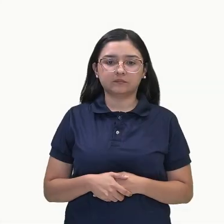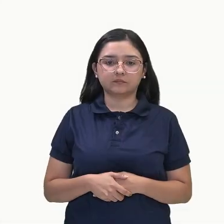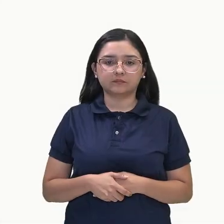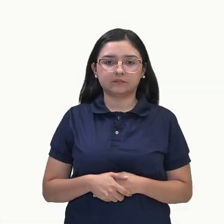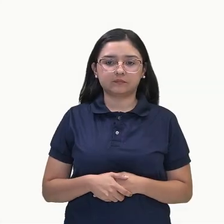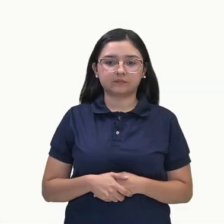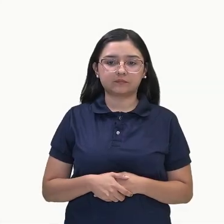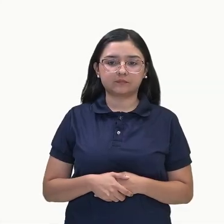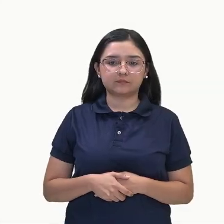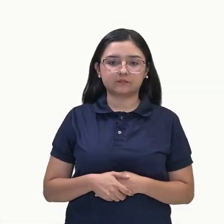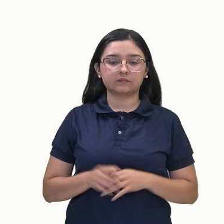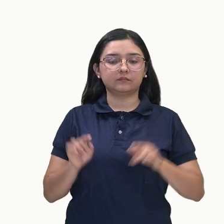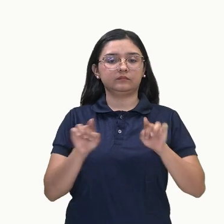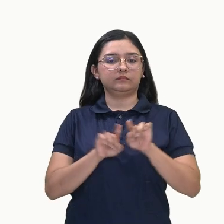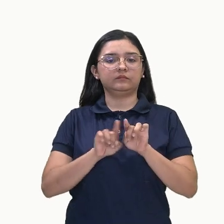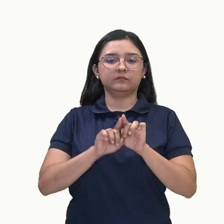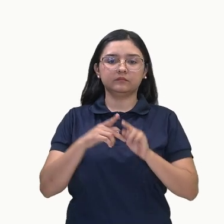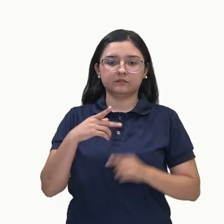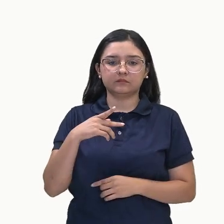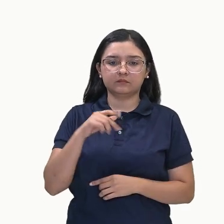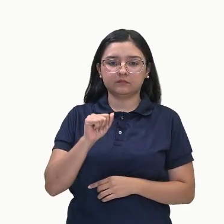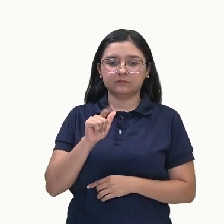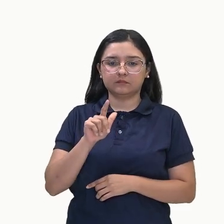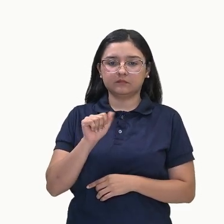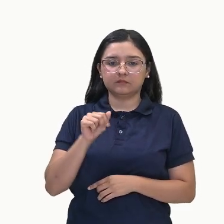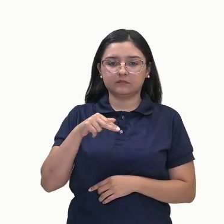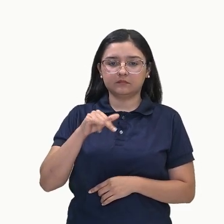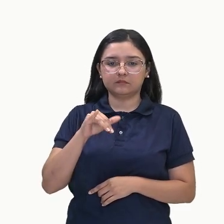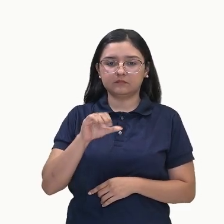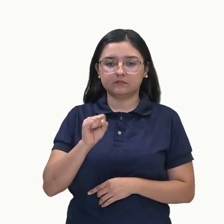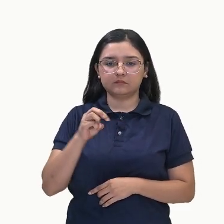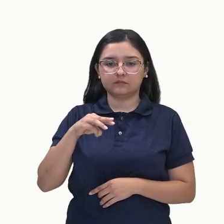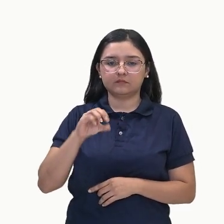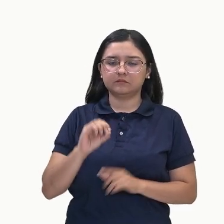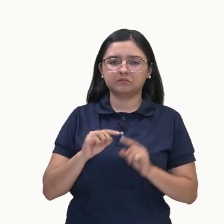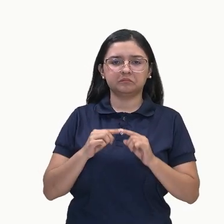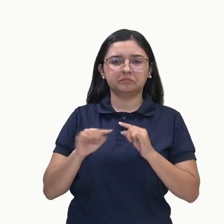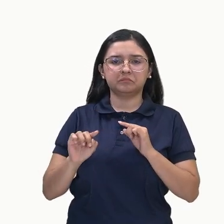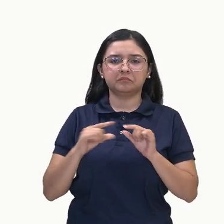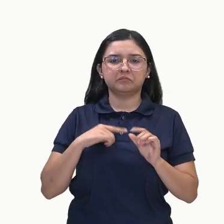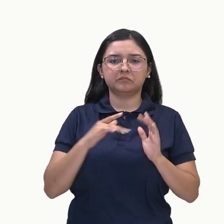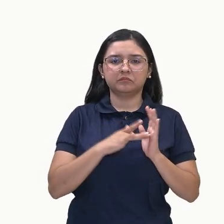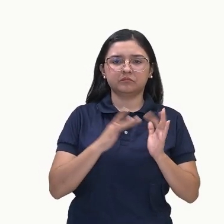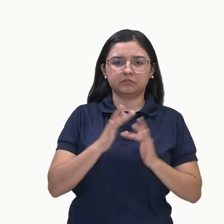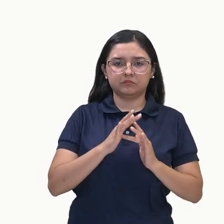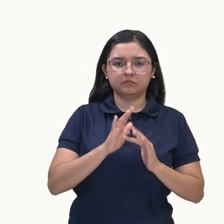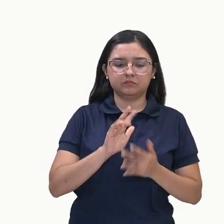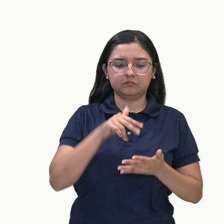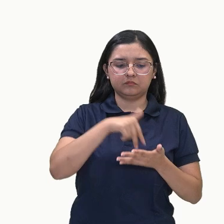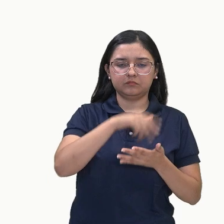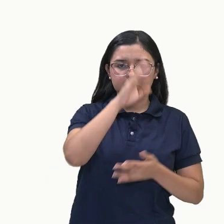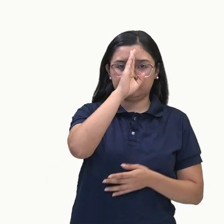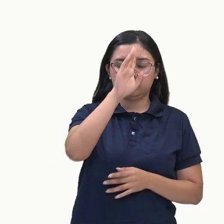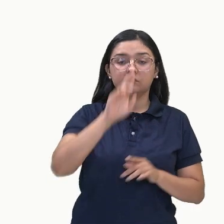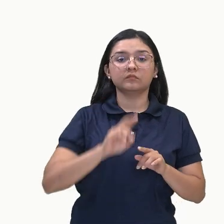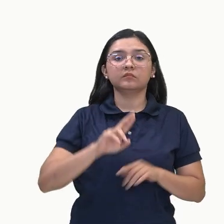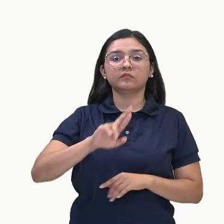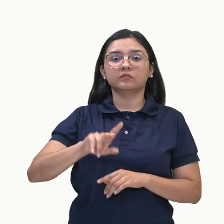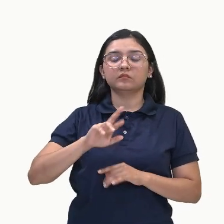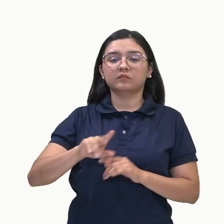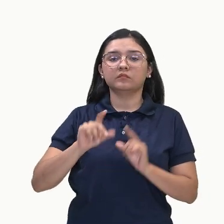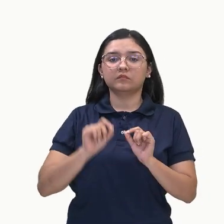arcadismo, né, que já não tem muito a ver com Jesus Cristo como centro, e sim